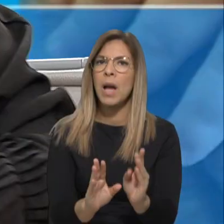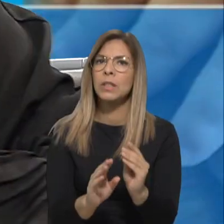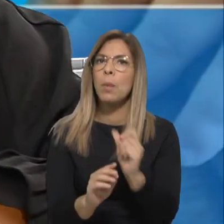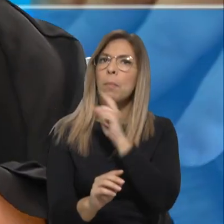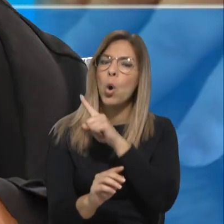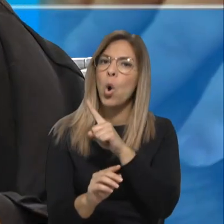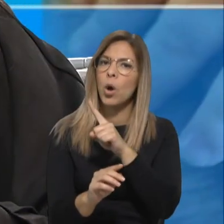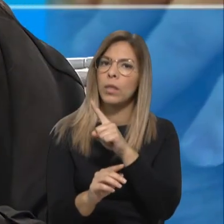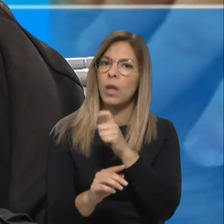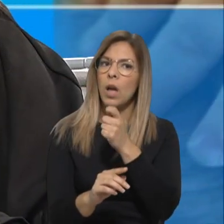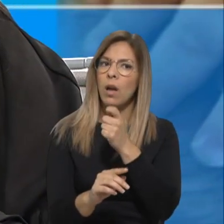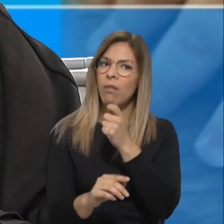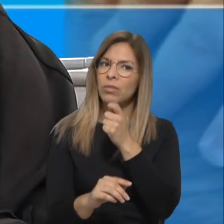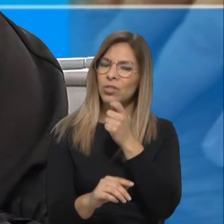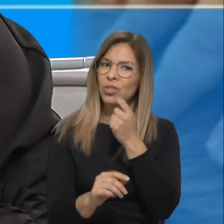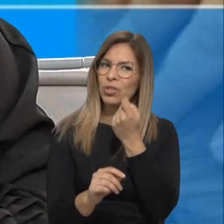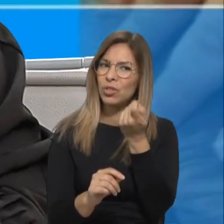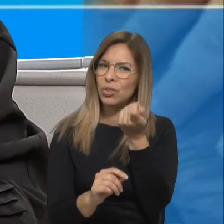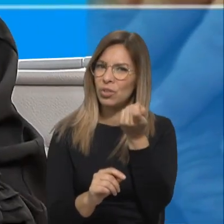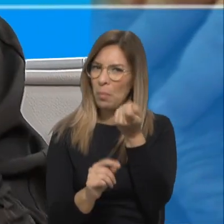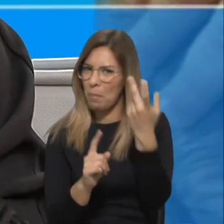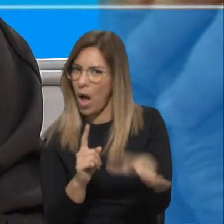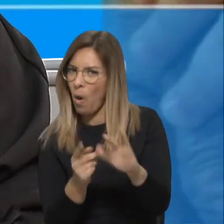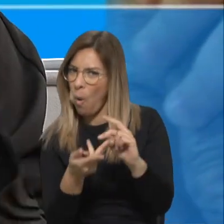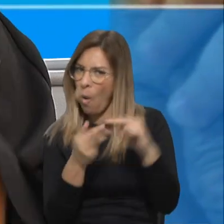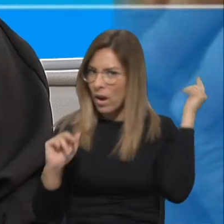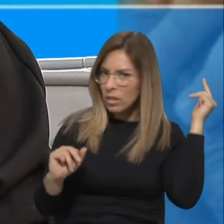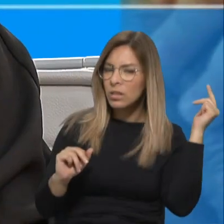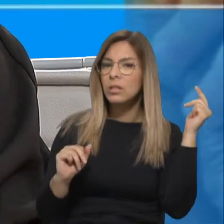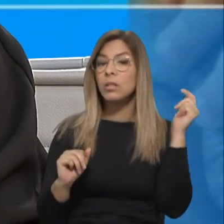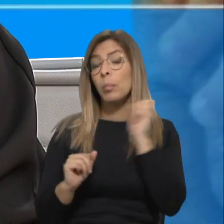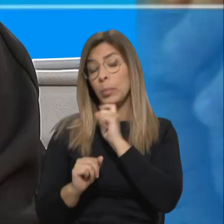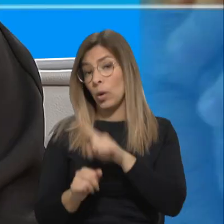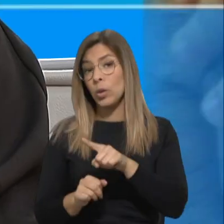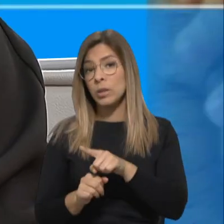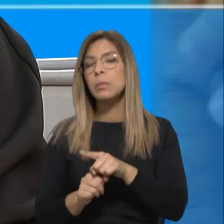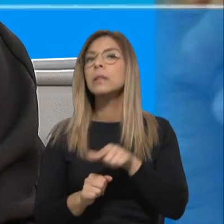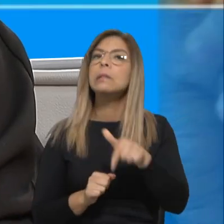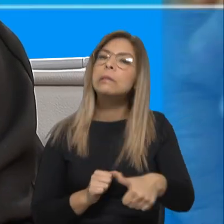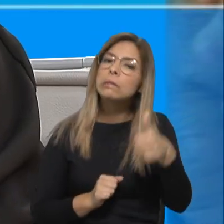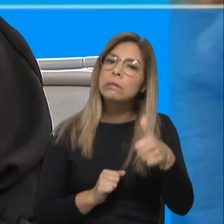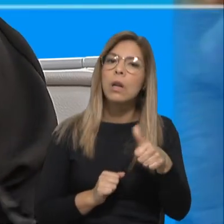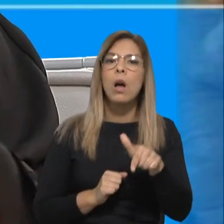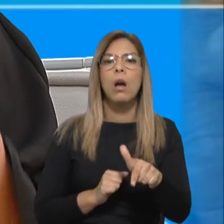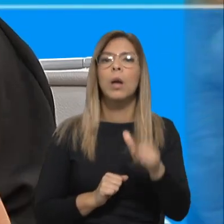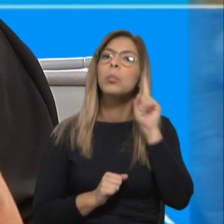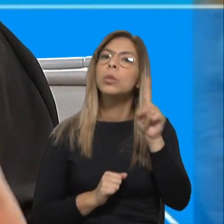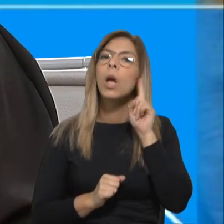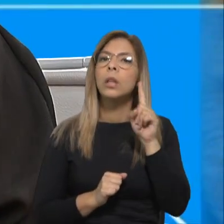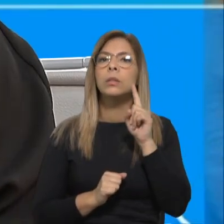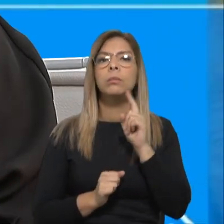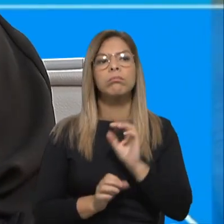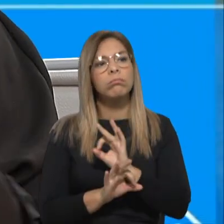ser entendido de uma forma desajustada. E, por isso, uma das regras, digamos assim, muito importantes nesta perspectiva da